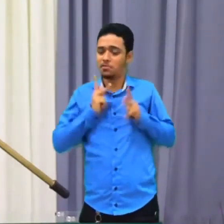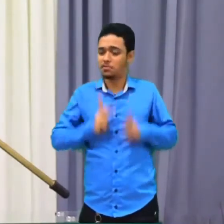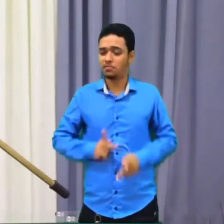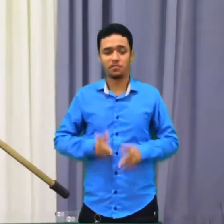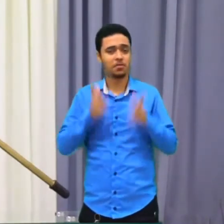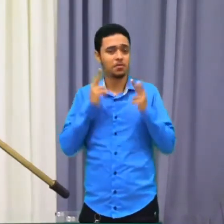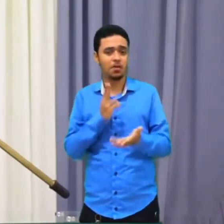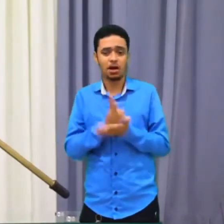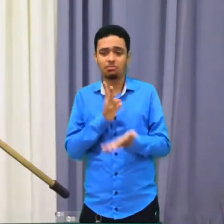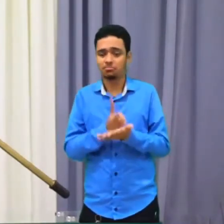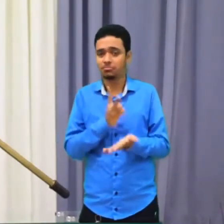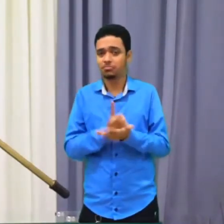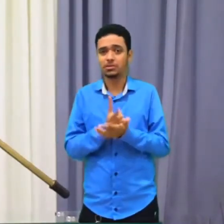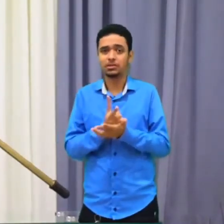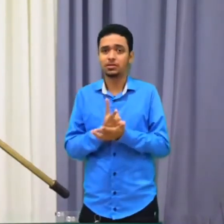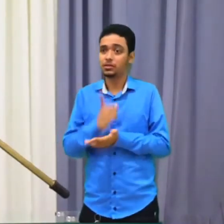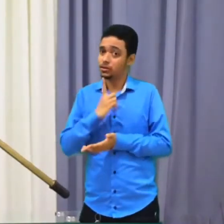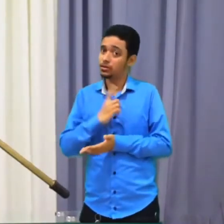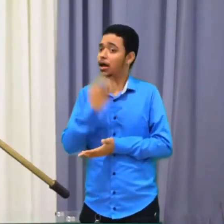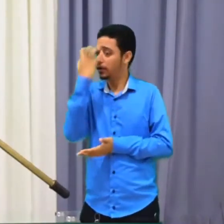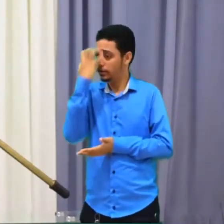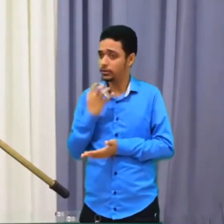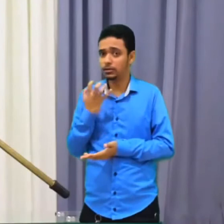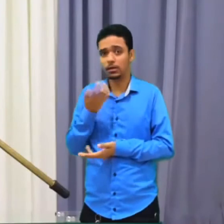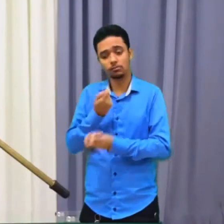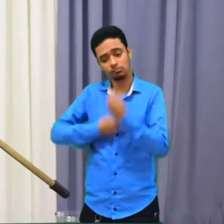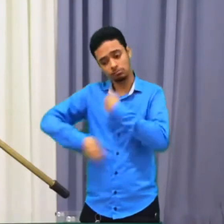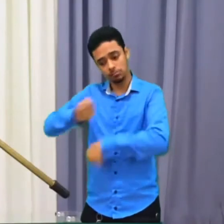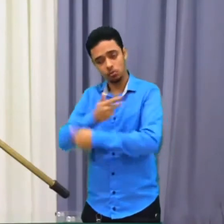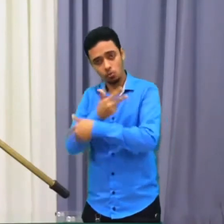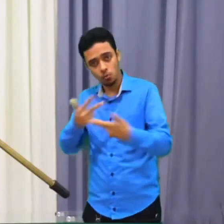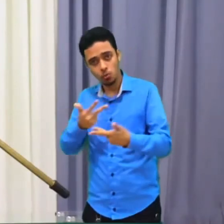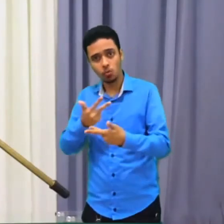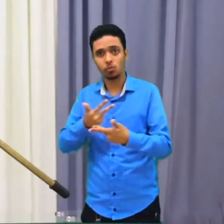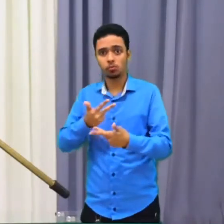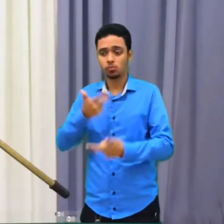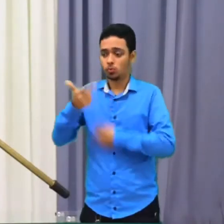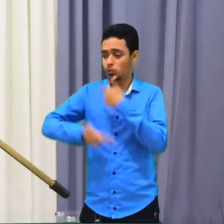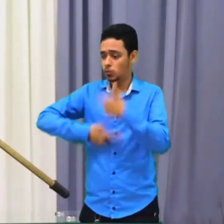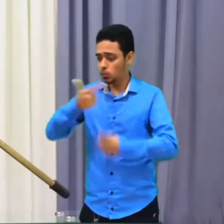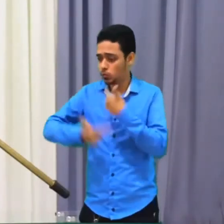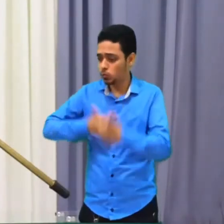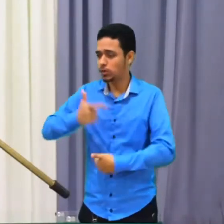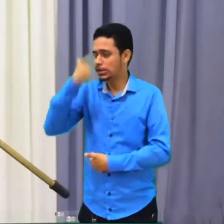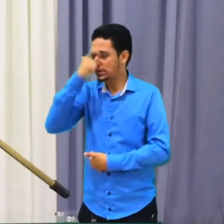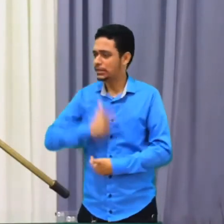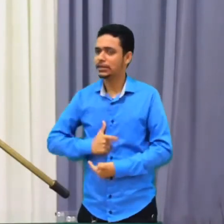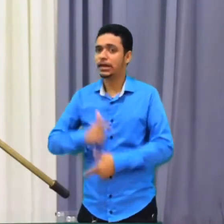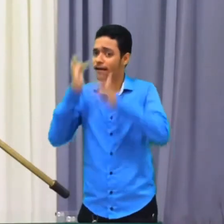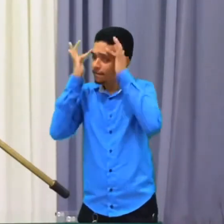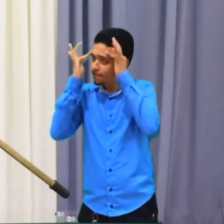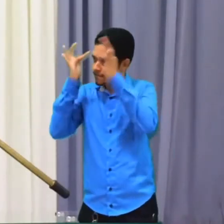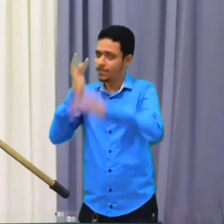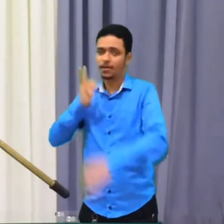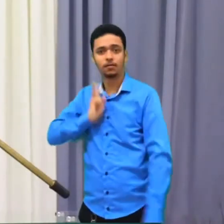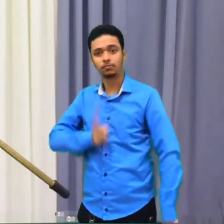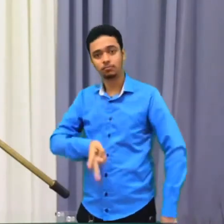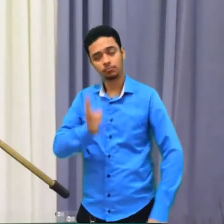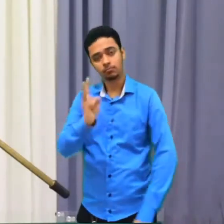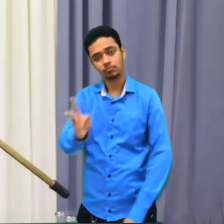maneira de ser, tratando com seriedade os seus negócios, lutando para ser fiel em tudo e